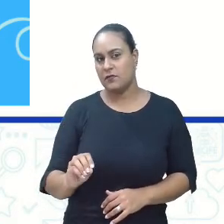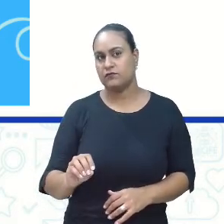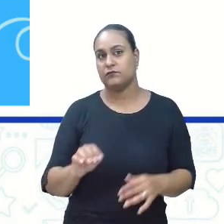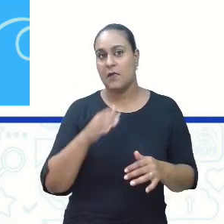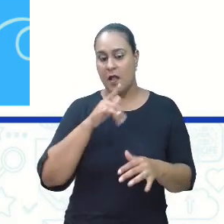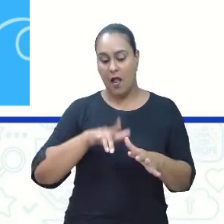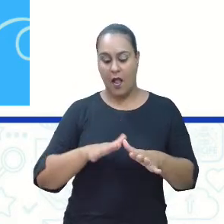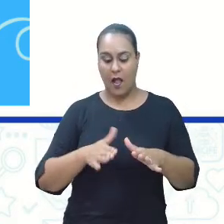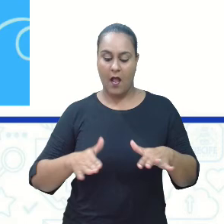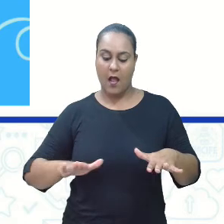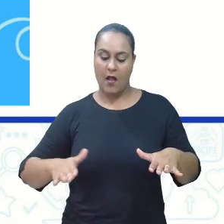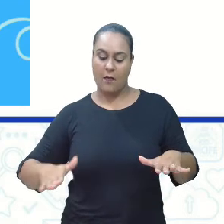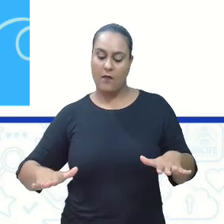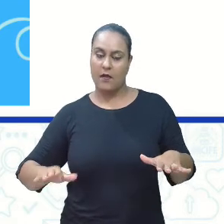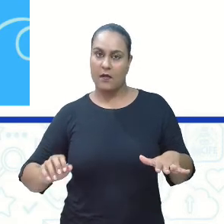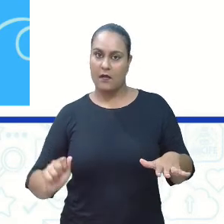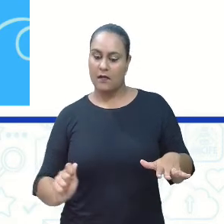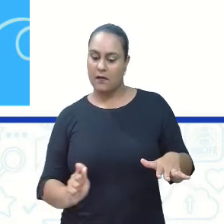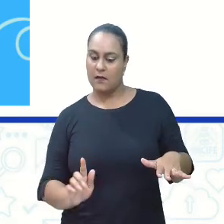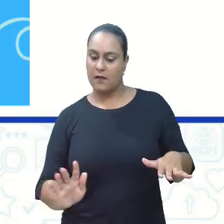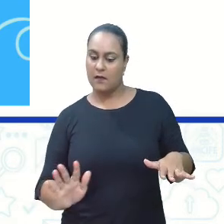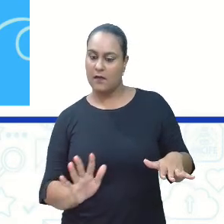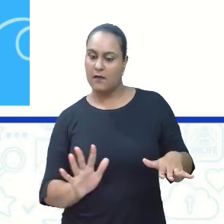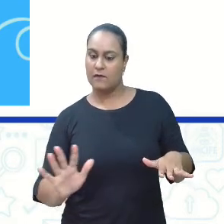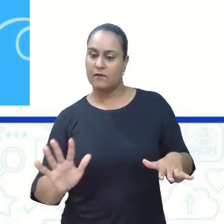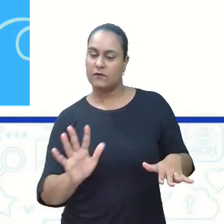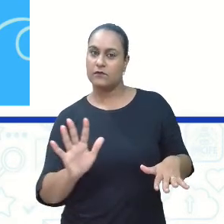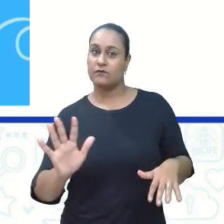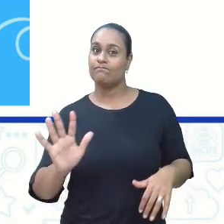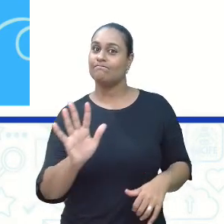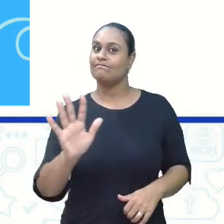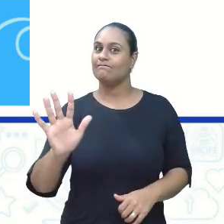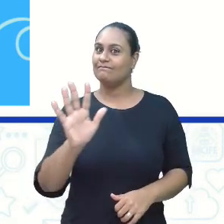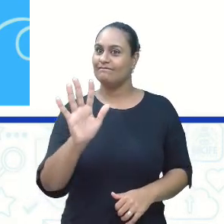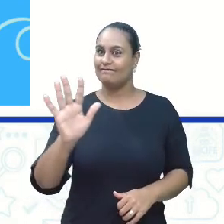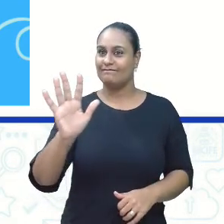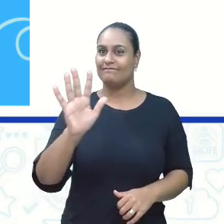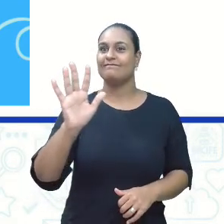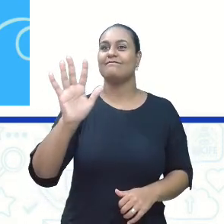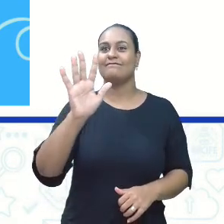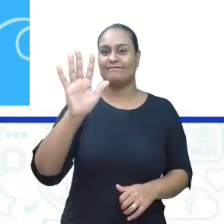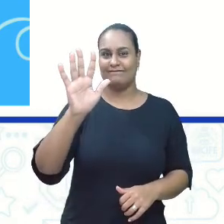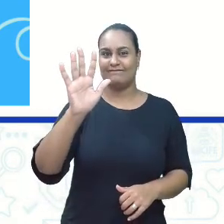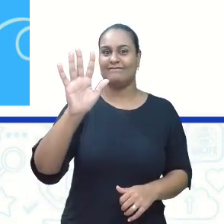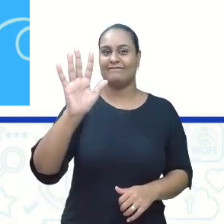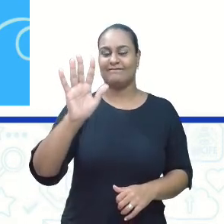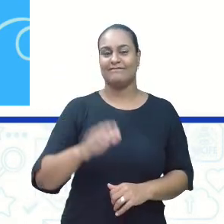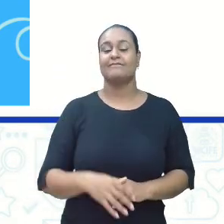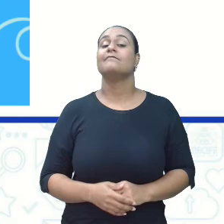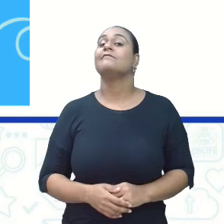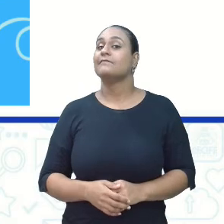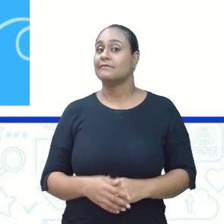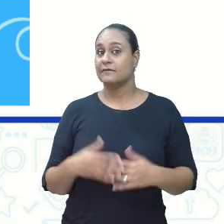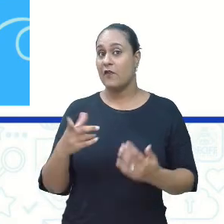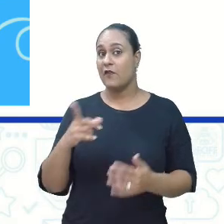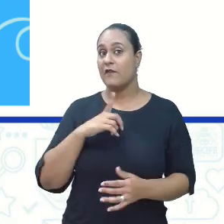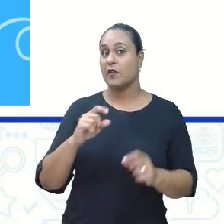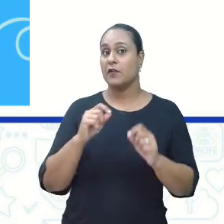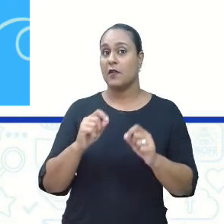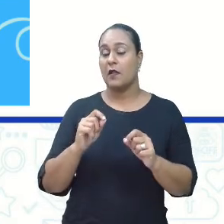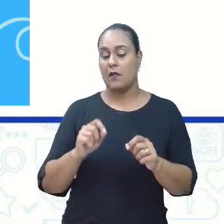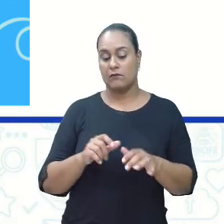nessa questão dos solos e a transpiração das folhas das plantas. Por isso que leva o nome de evapotranspiração. Então nós vamos ter aí